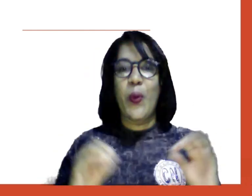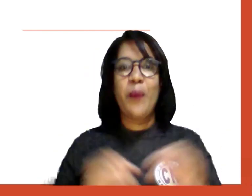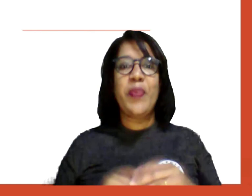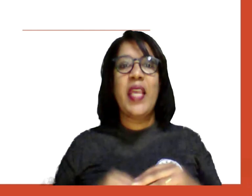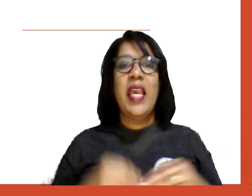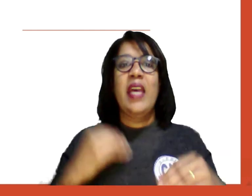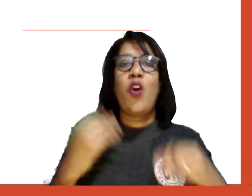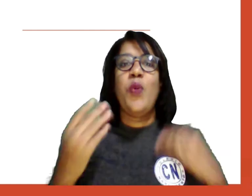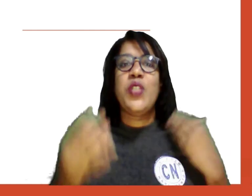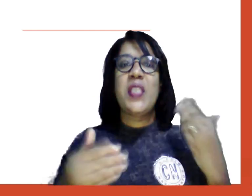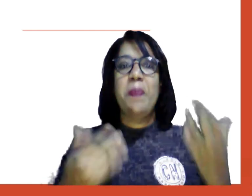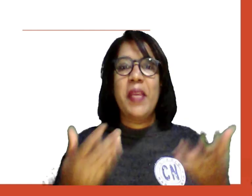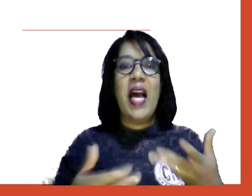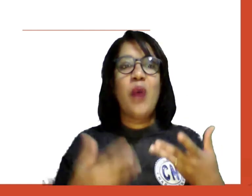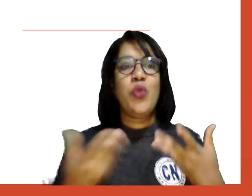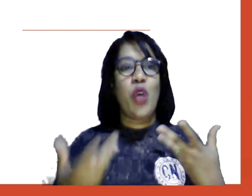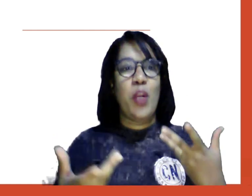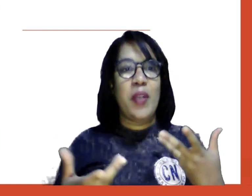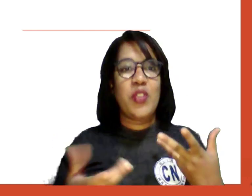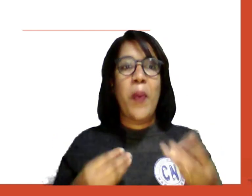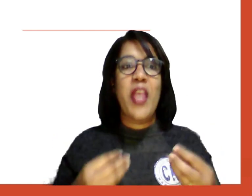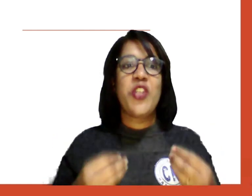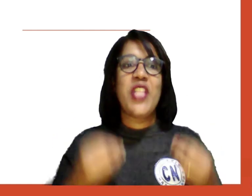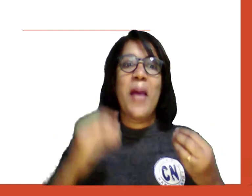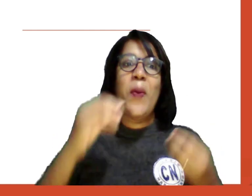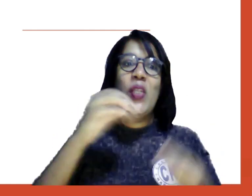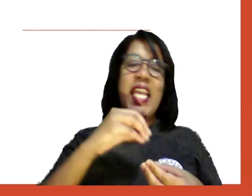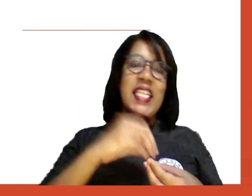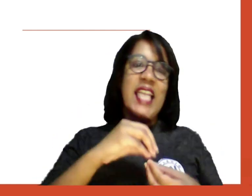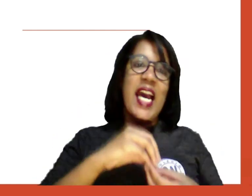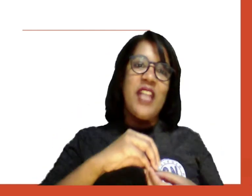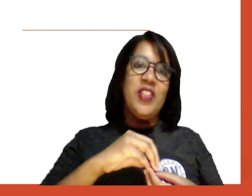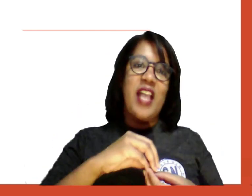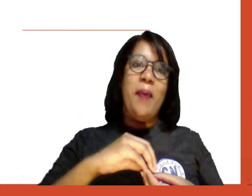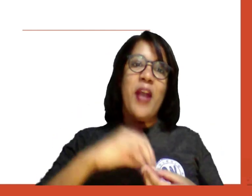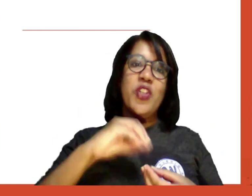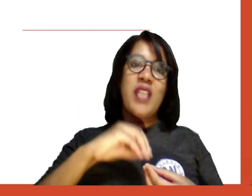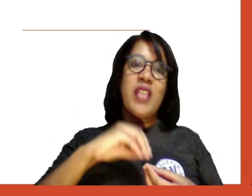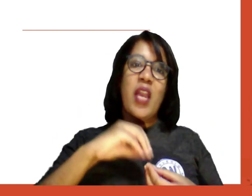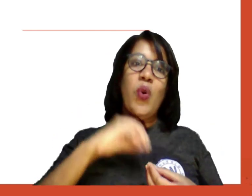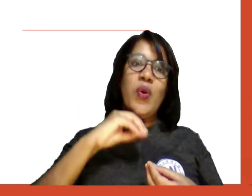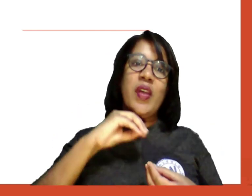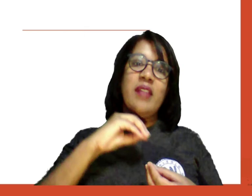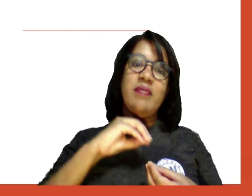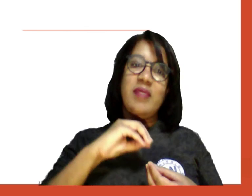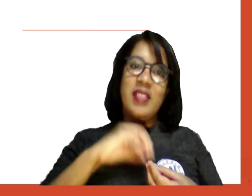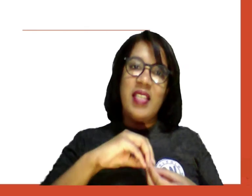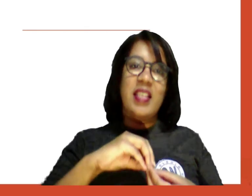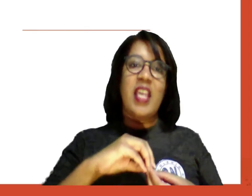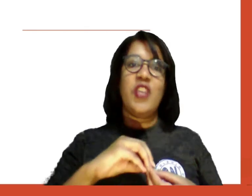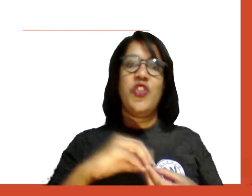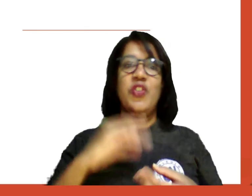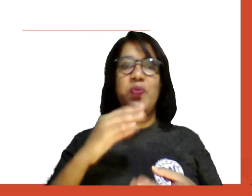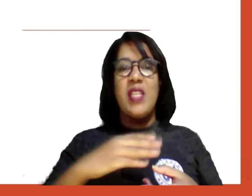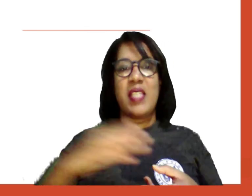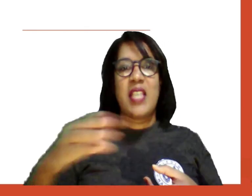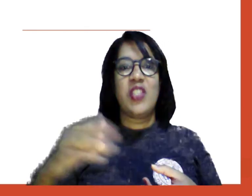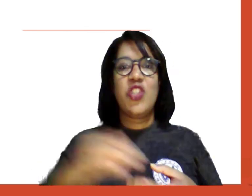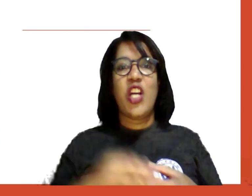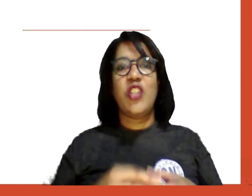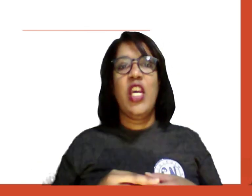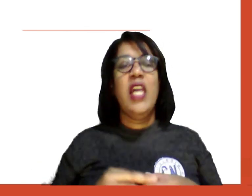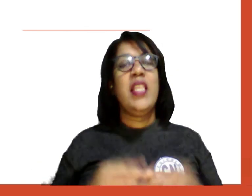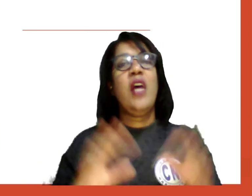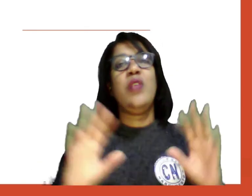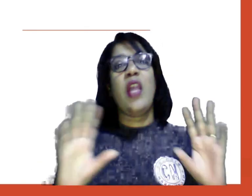se consolida, desculpa, como disciplina autônoma somente na modernidade, tá? A partir do século